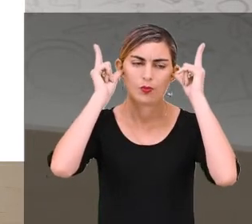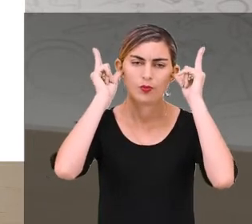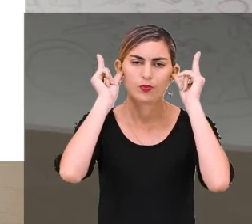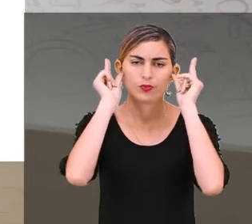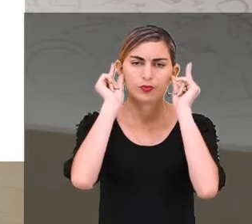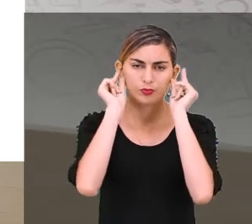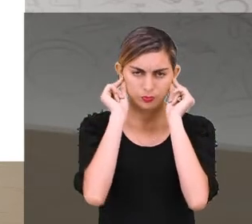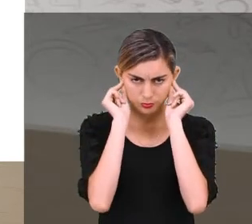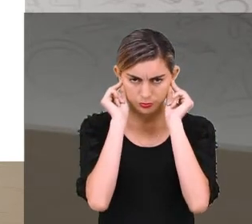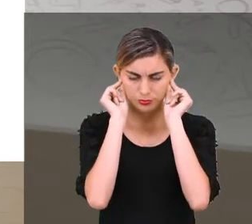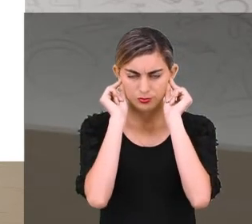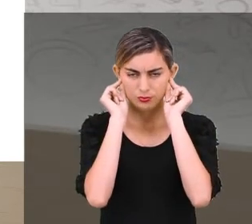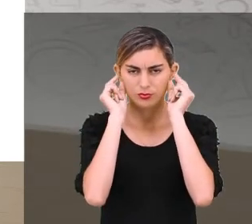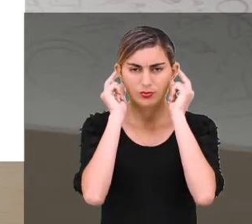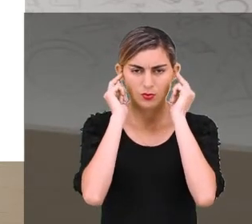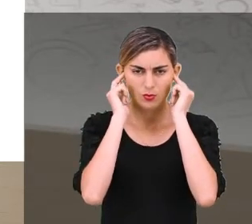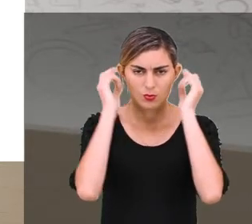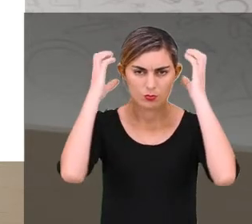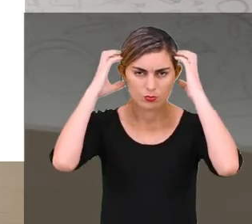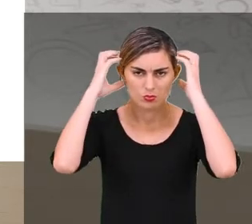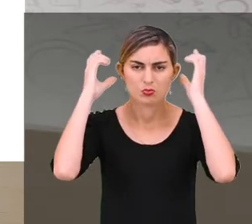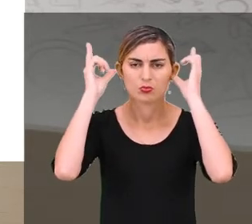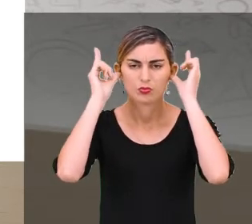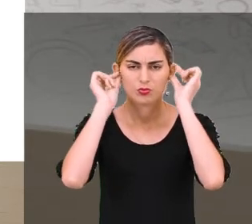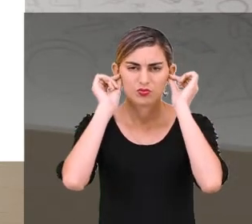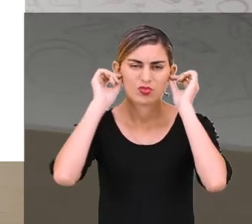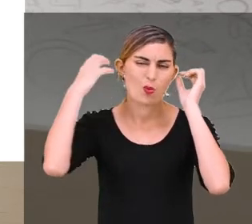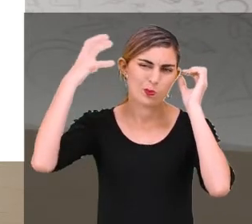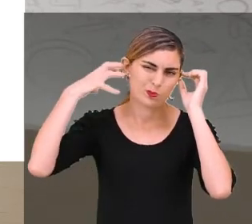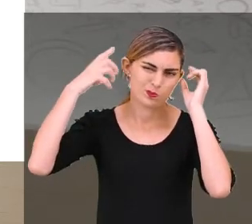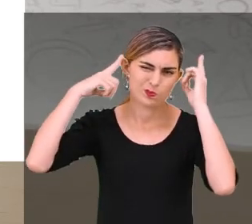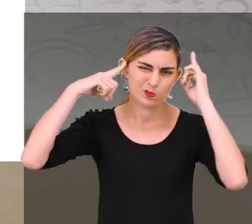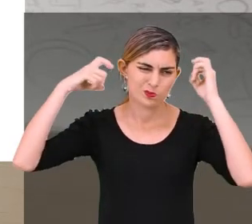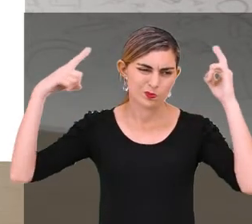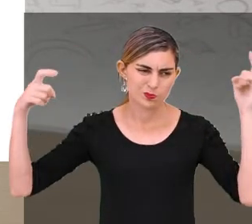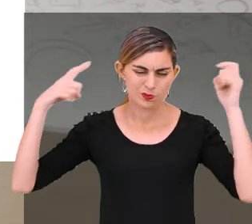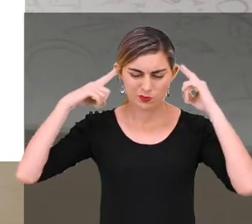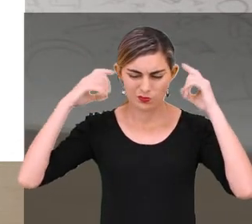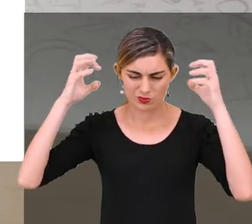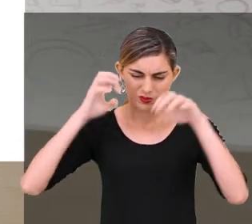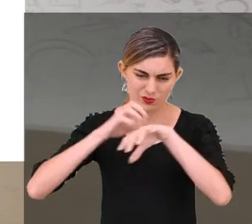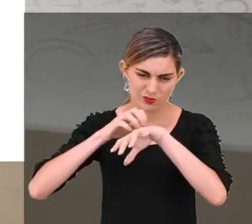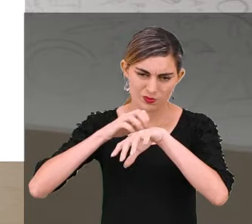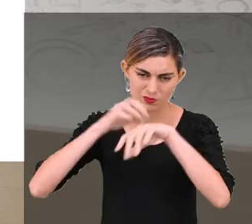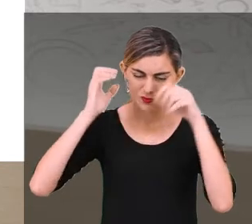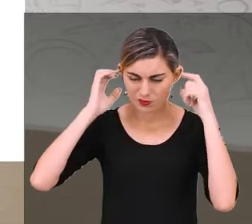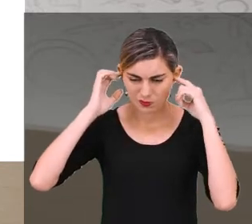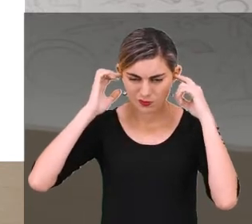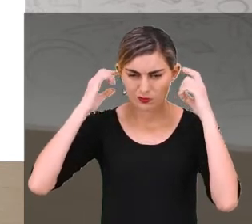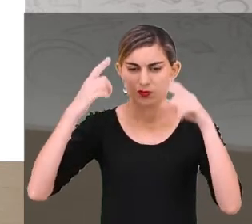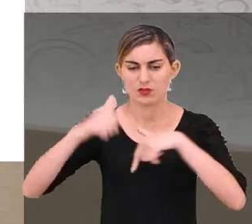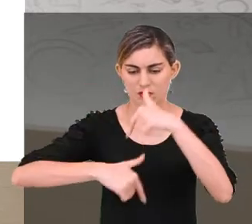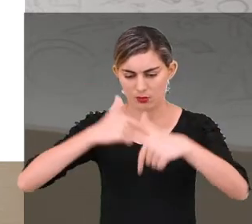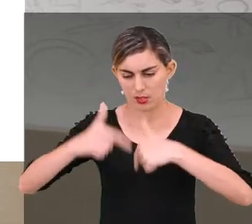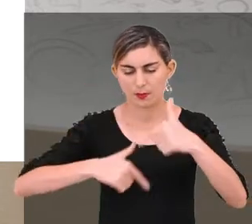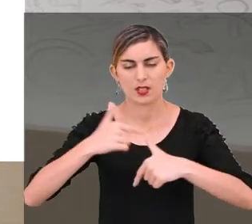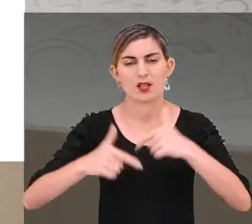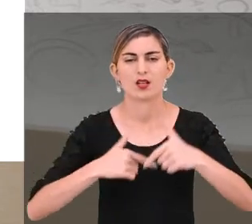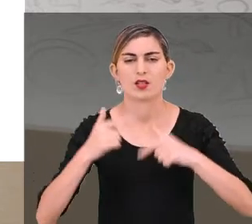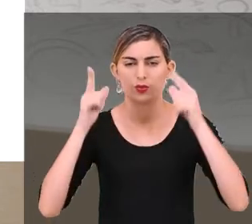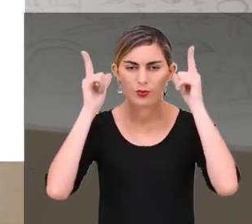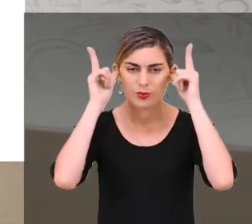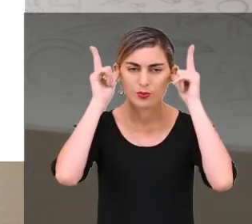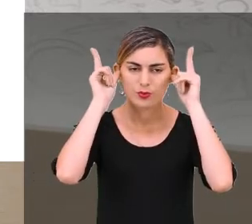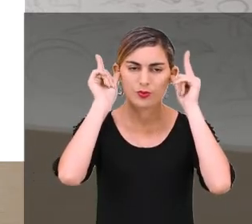auditiva do trabalhador oriunda do ruído excessivo durante a sua trajetória laboral,